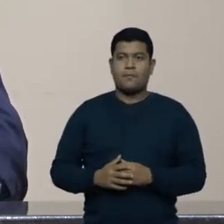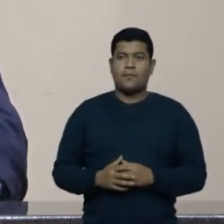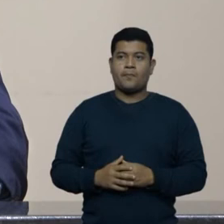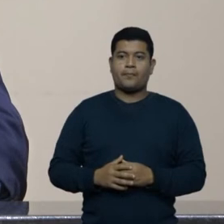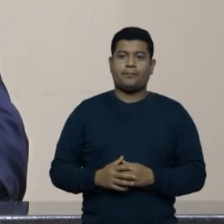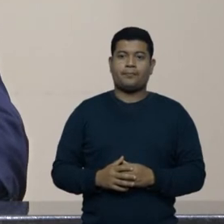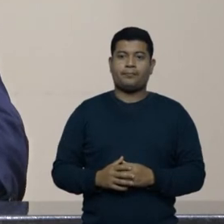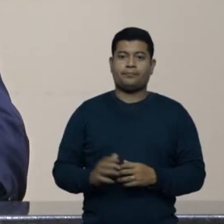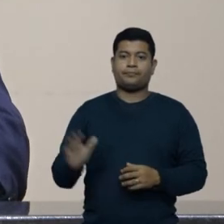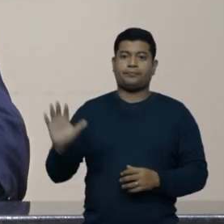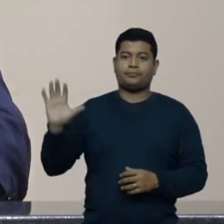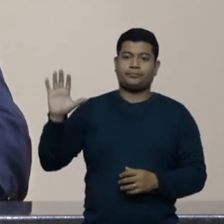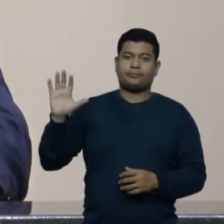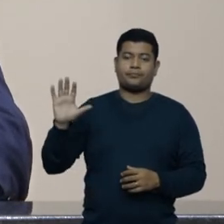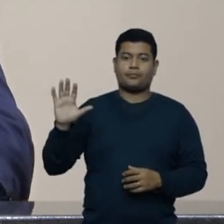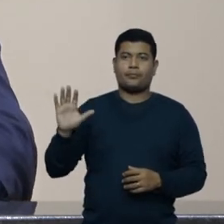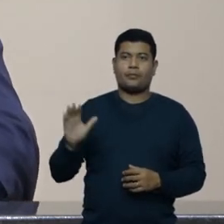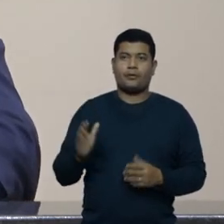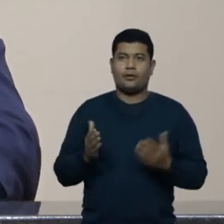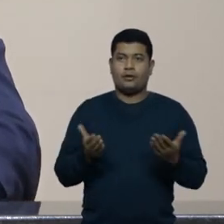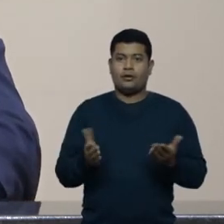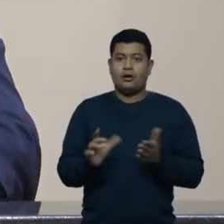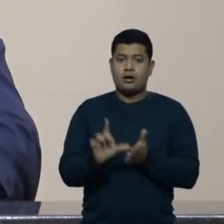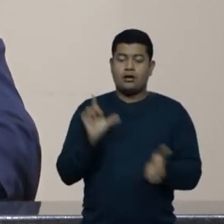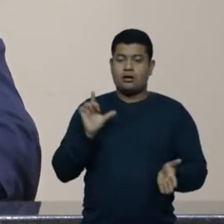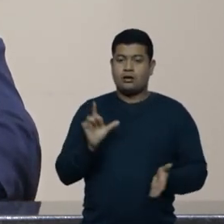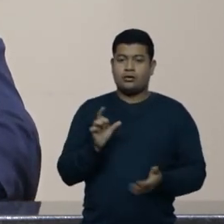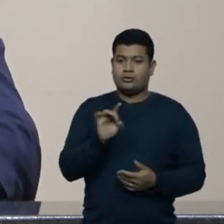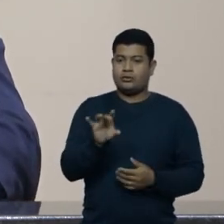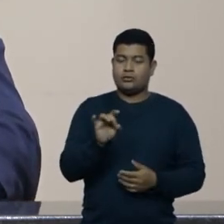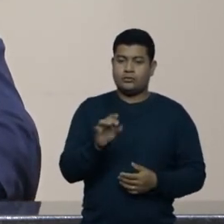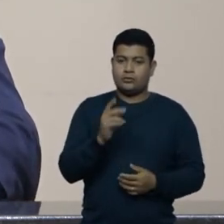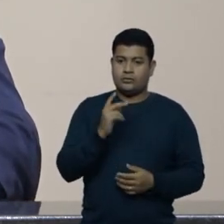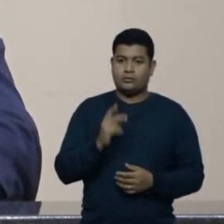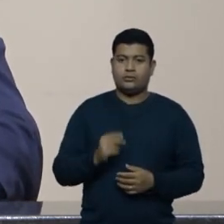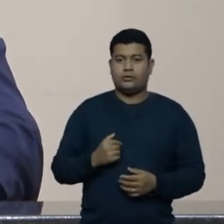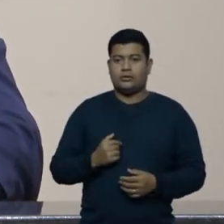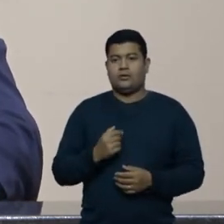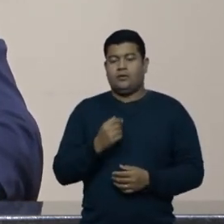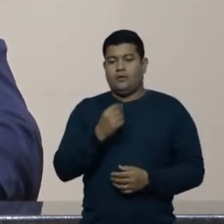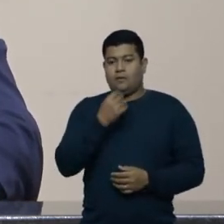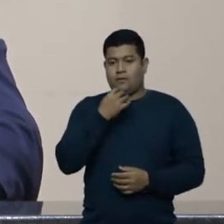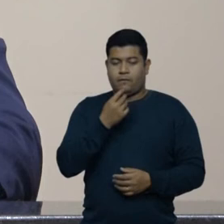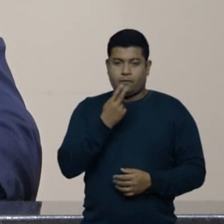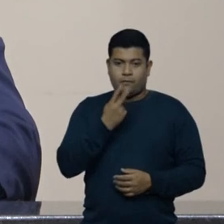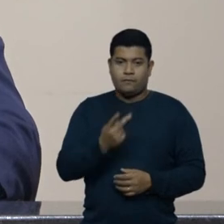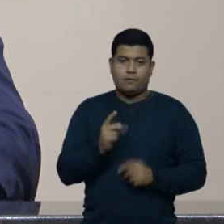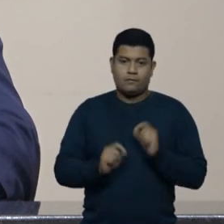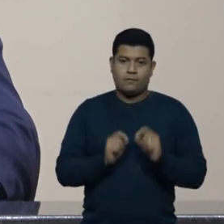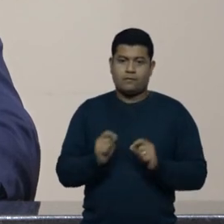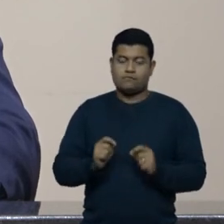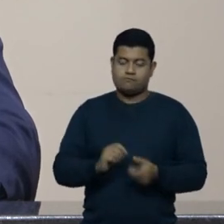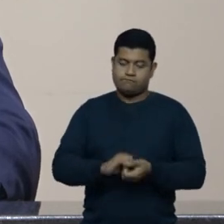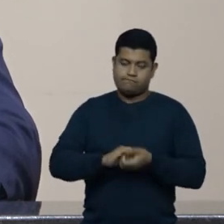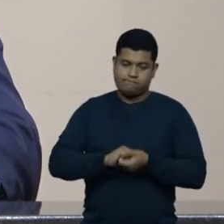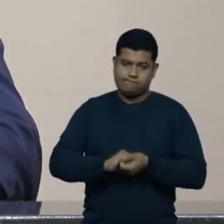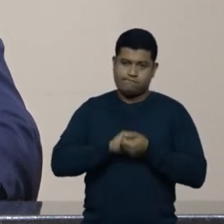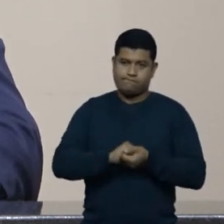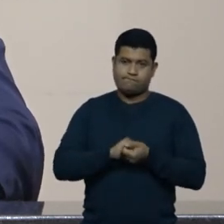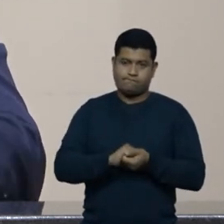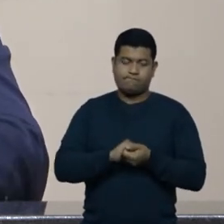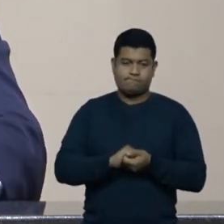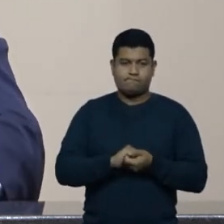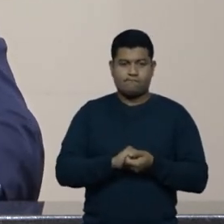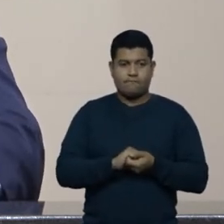Lima. Já passo a palavra, também quero reforçar aqui os meus cumprimentos, antes de passar a palavra para o deputado sargento